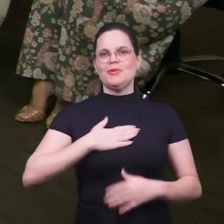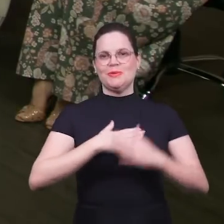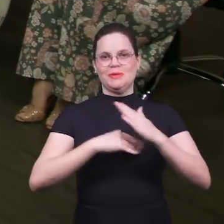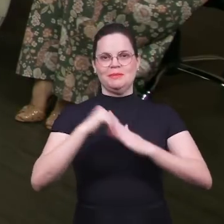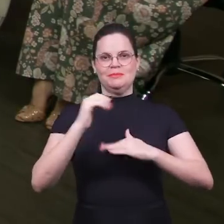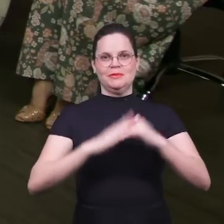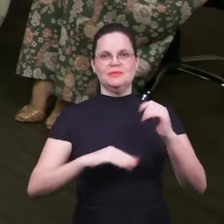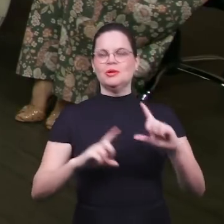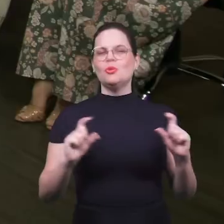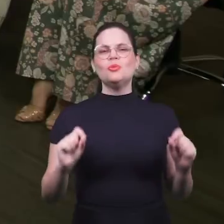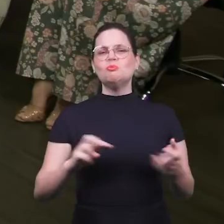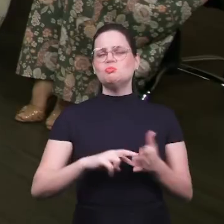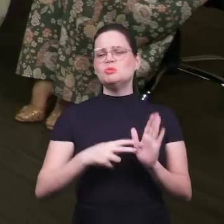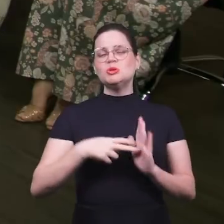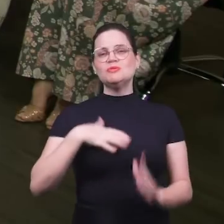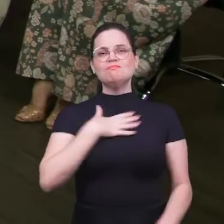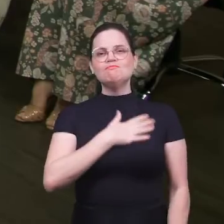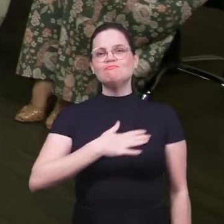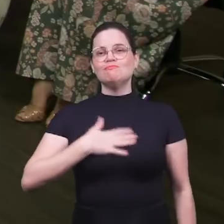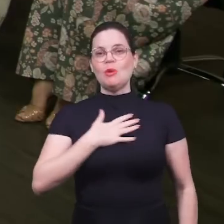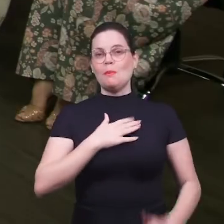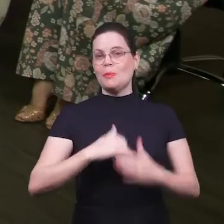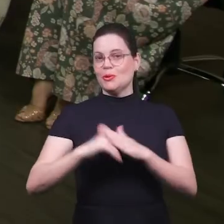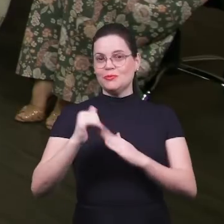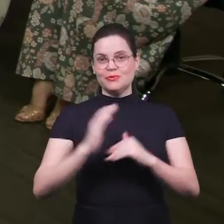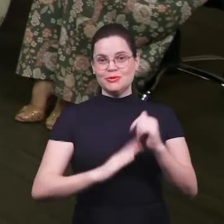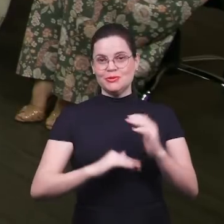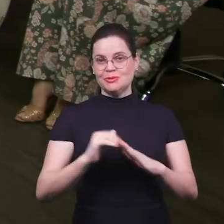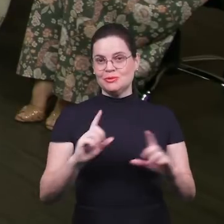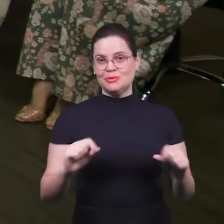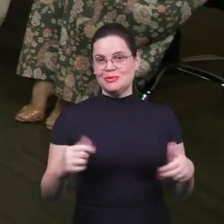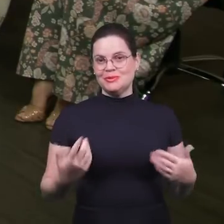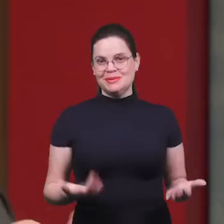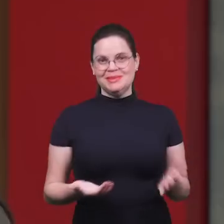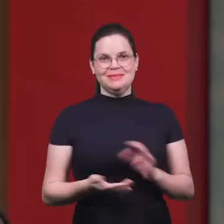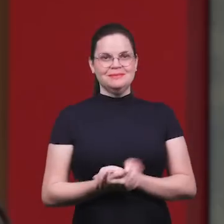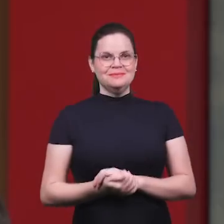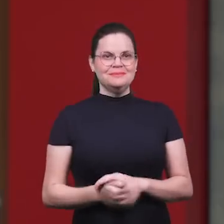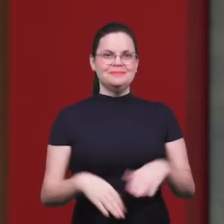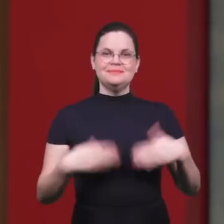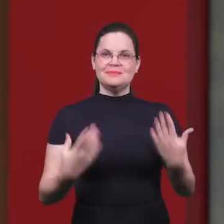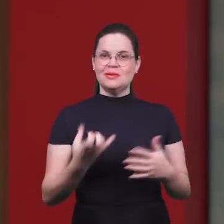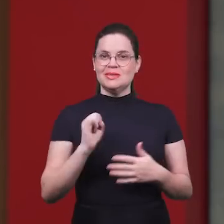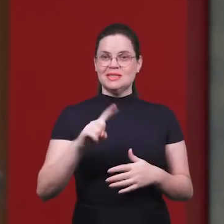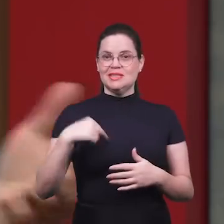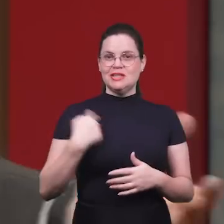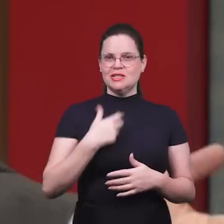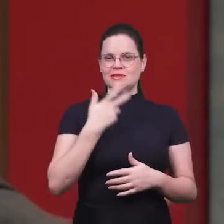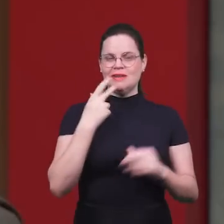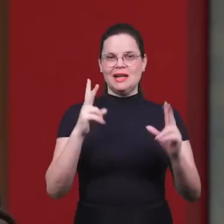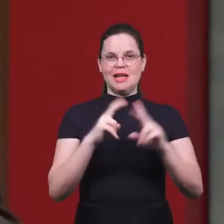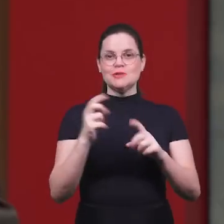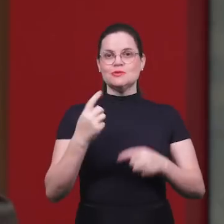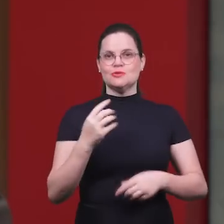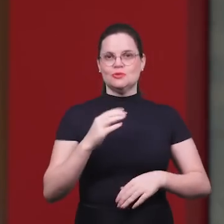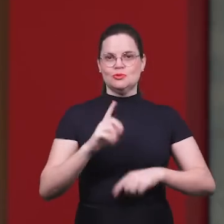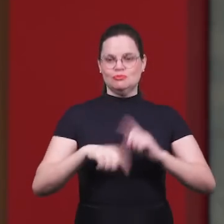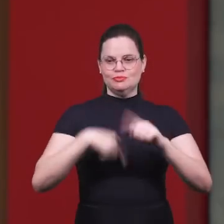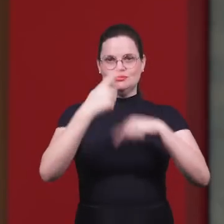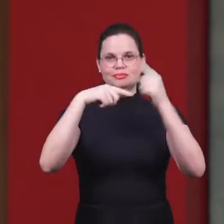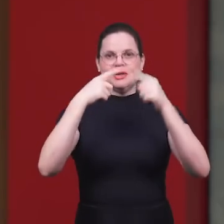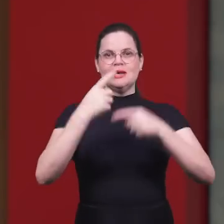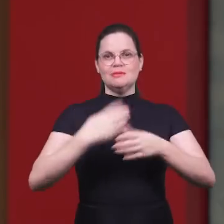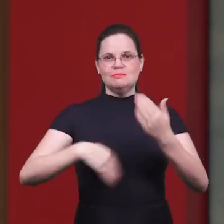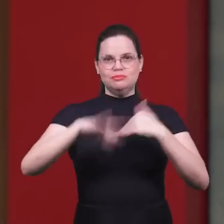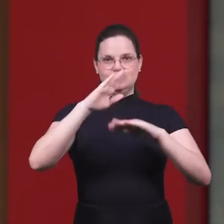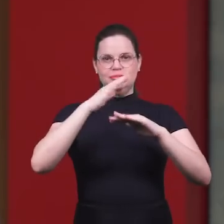realização profissional? Muito bom, né? É assim, acho que a gente fala de sucesso, a gente fala de realização, mas ela